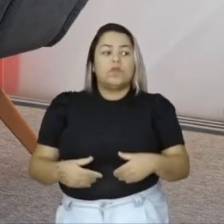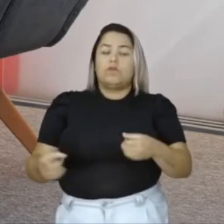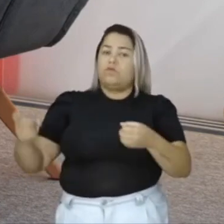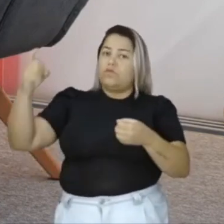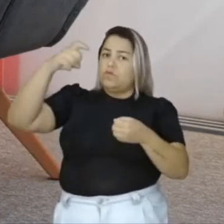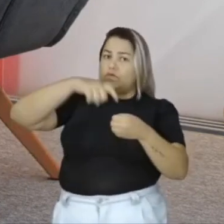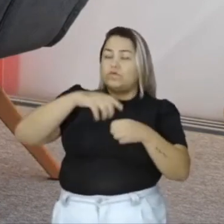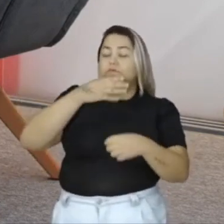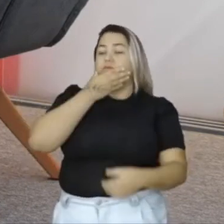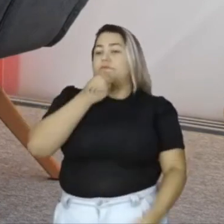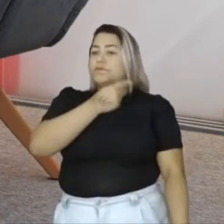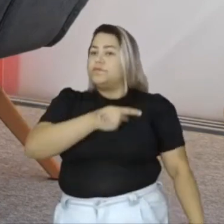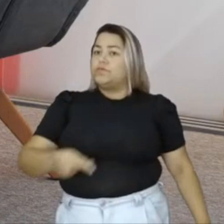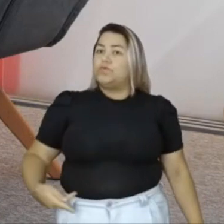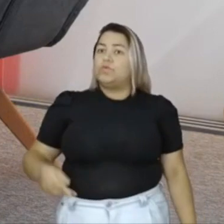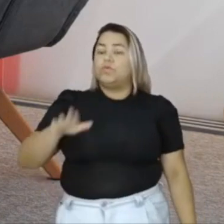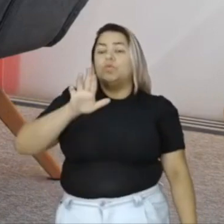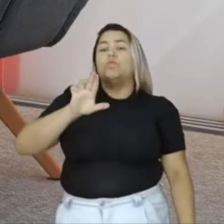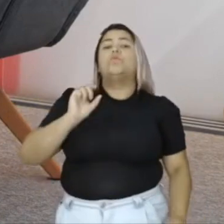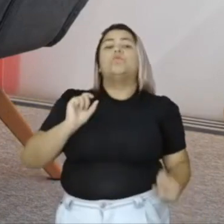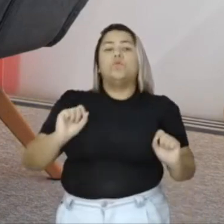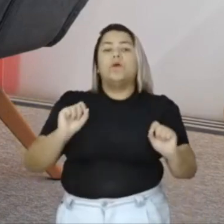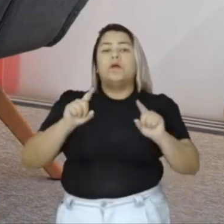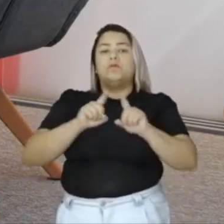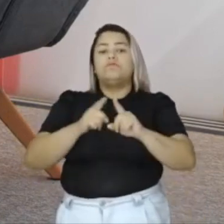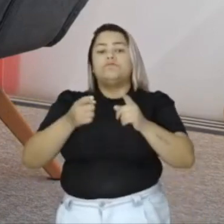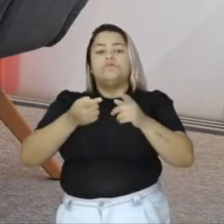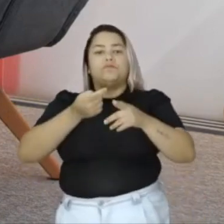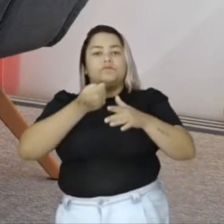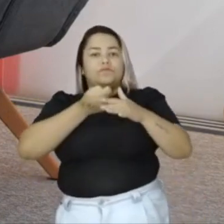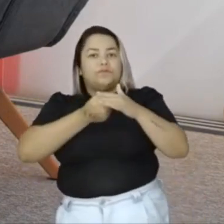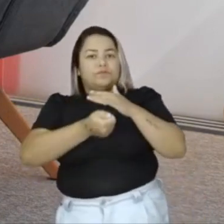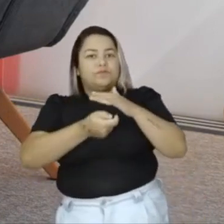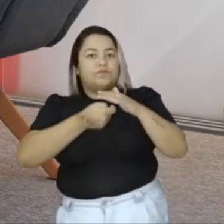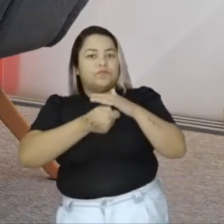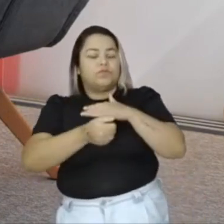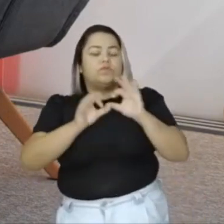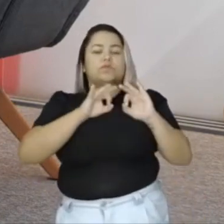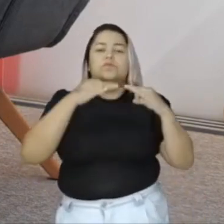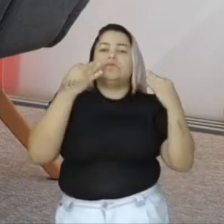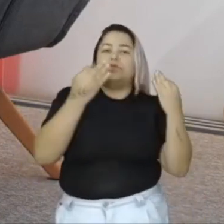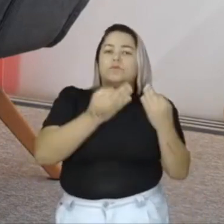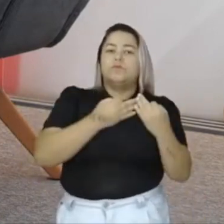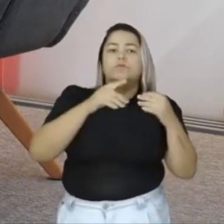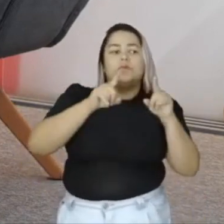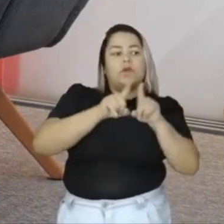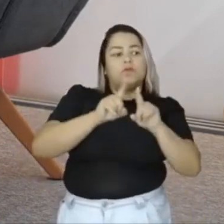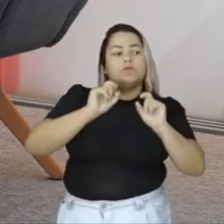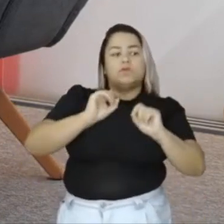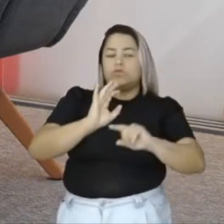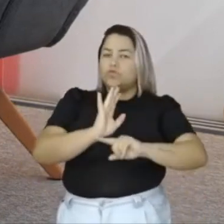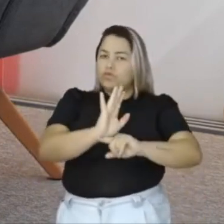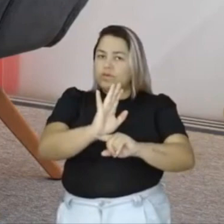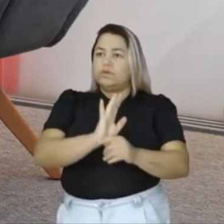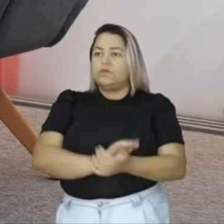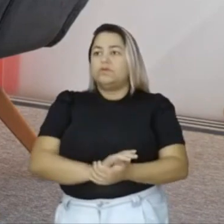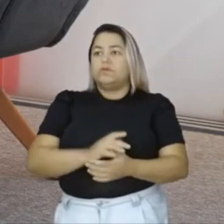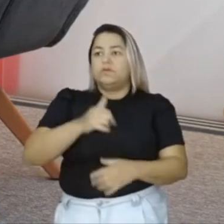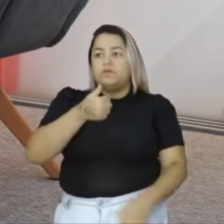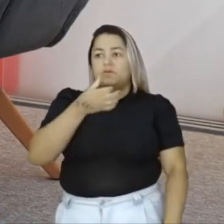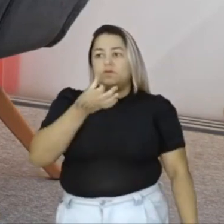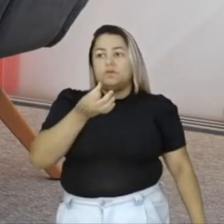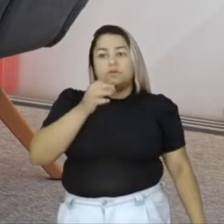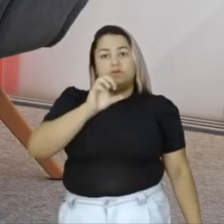governo do presidente Lula, quais os investimentos no programa e quantas famílias estão sendo atendidas atualmente? Então, hoje nós temos uma média de